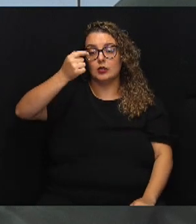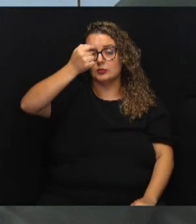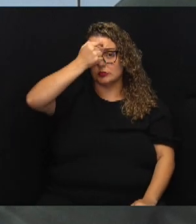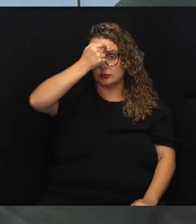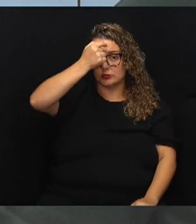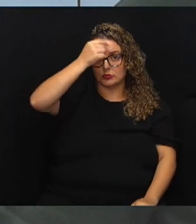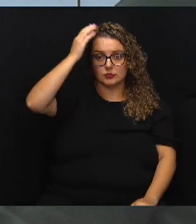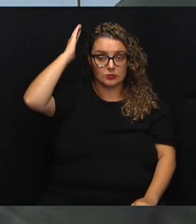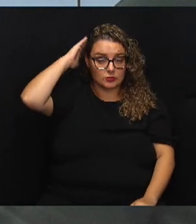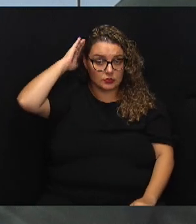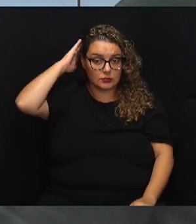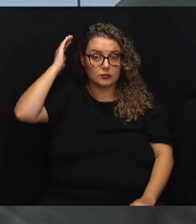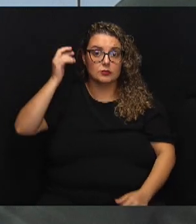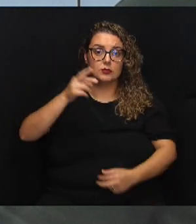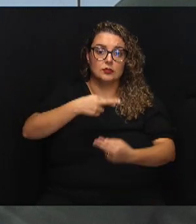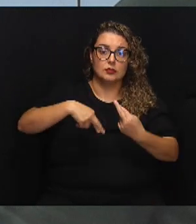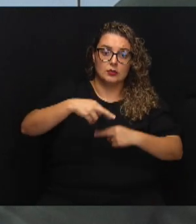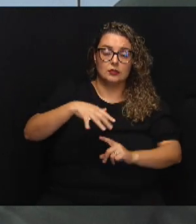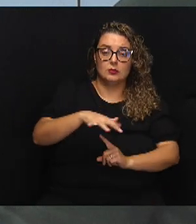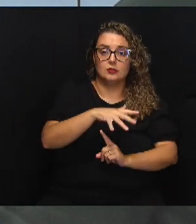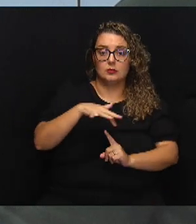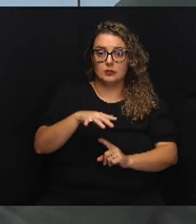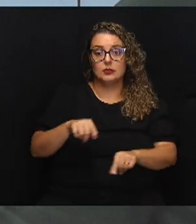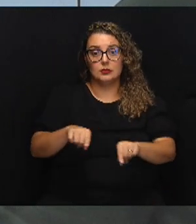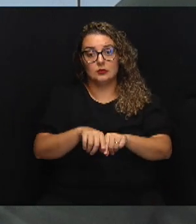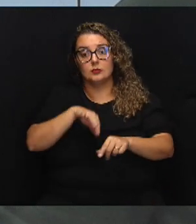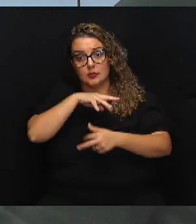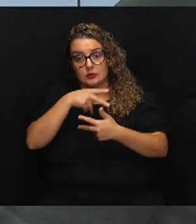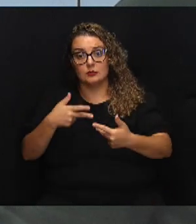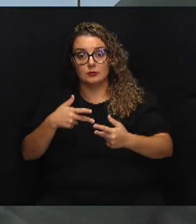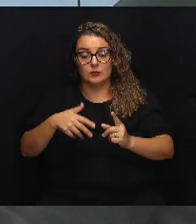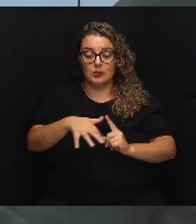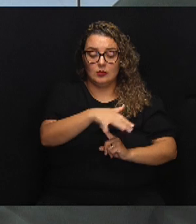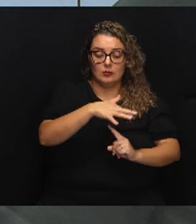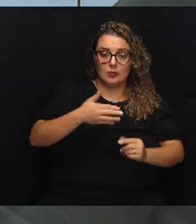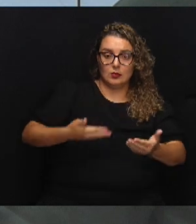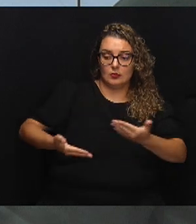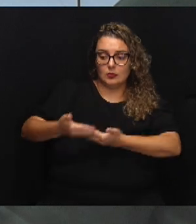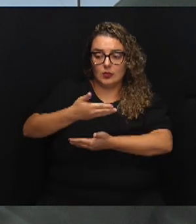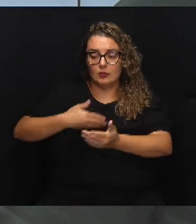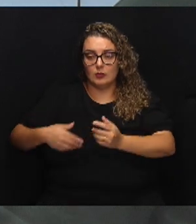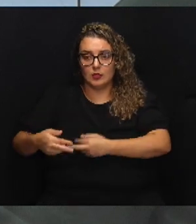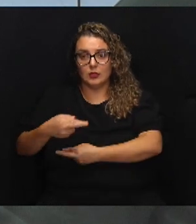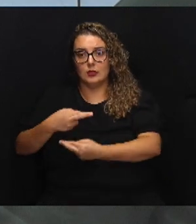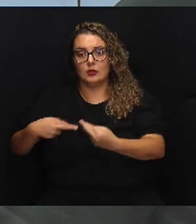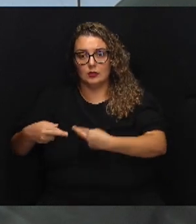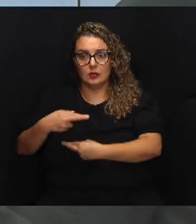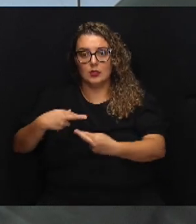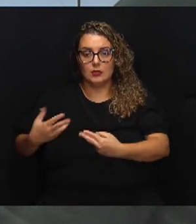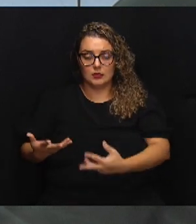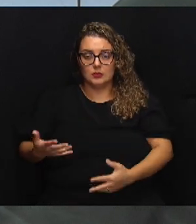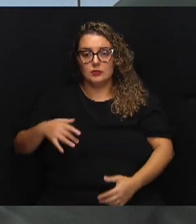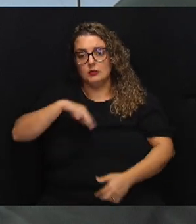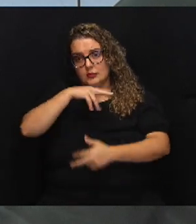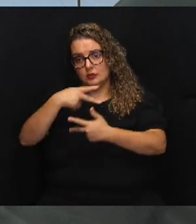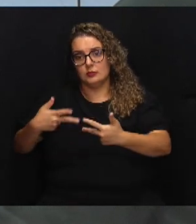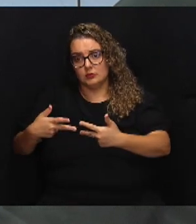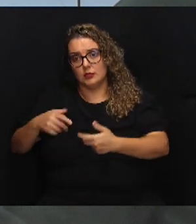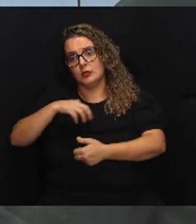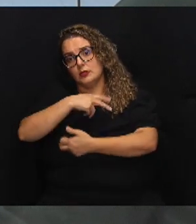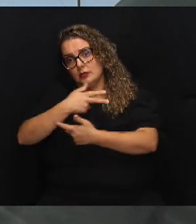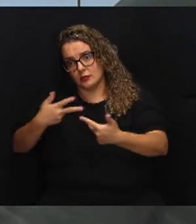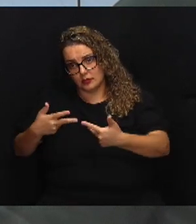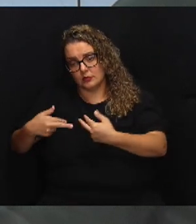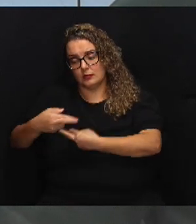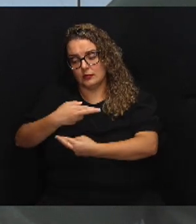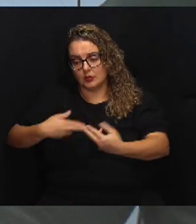da questão ambiental e animal, porque o meio ambiente e a causa animal é uma coisa que anda